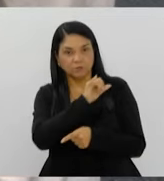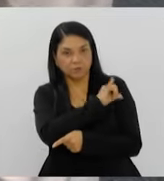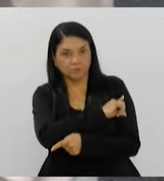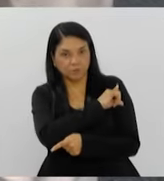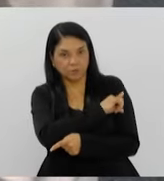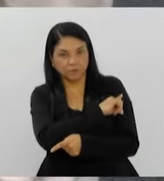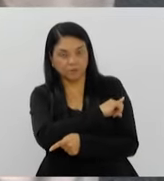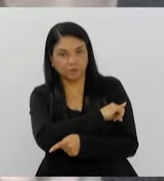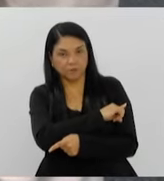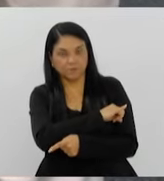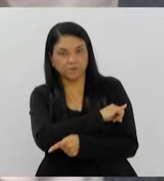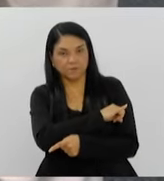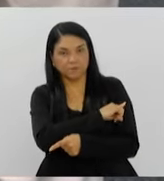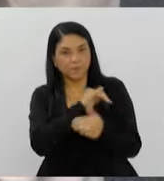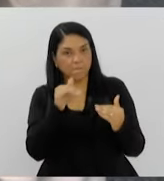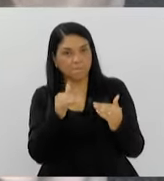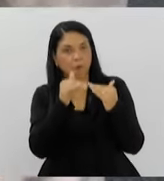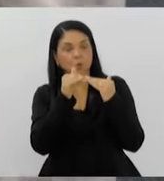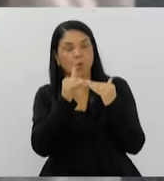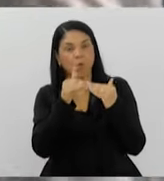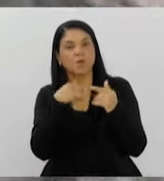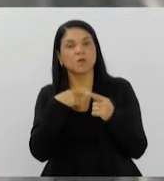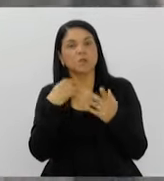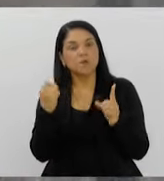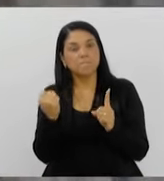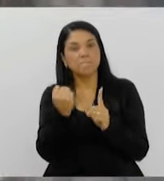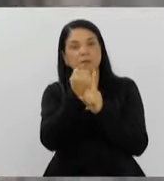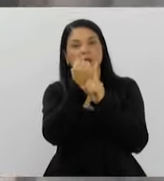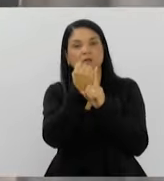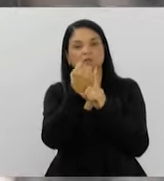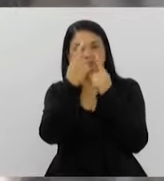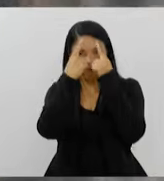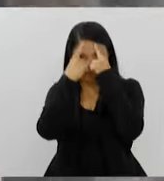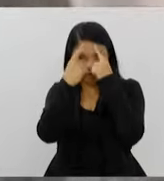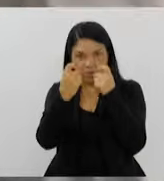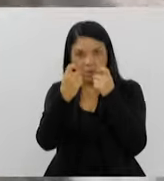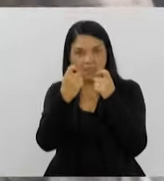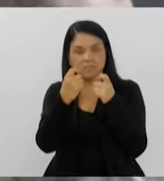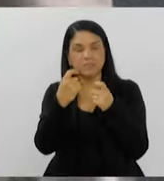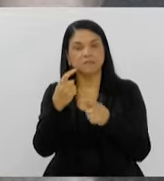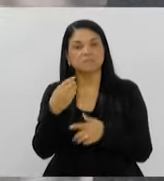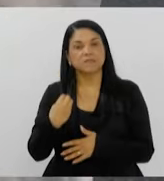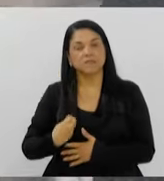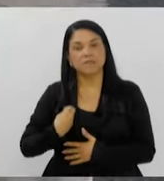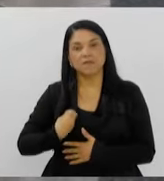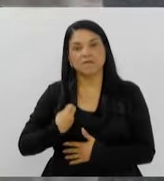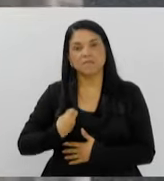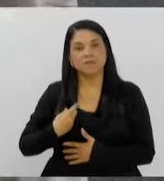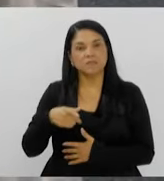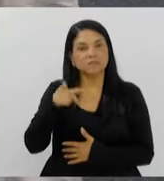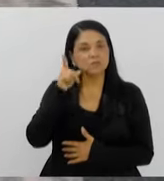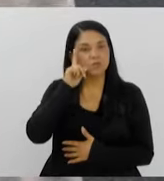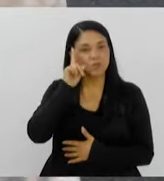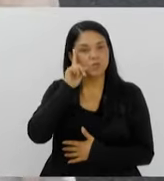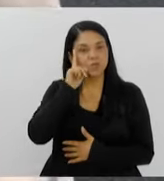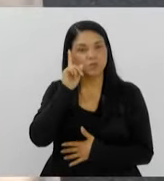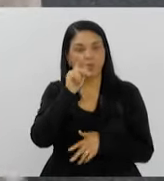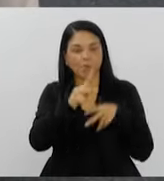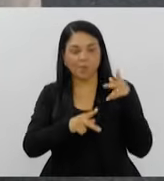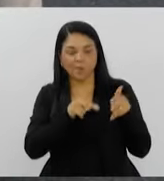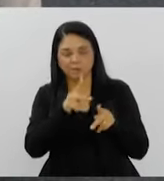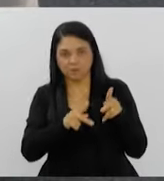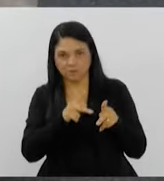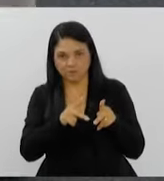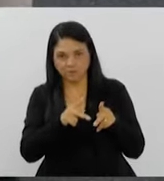Janeiro o impacto que tem a violência na vida cotidiana do nosso povo